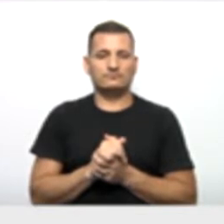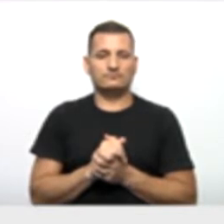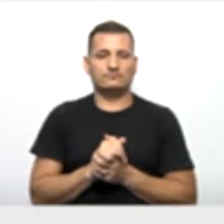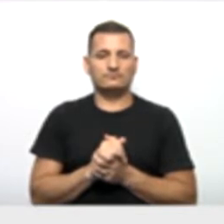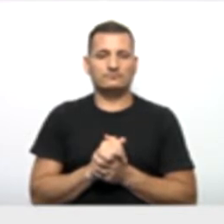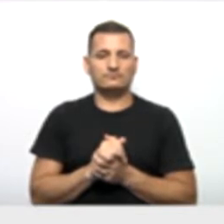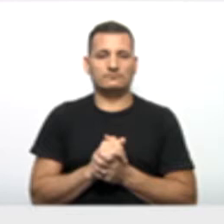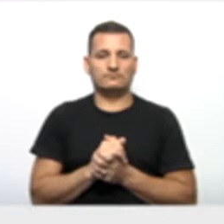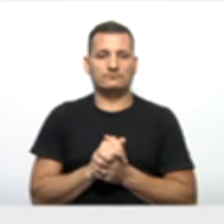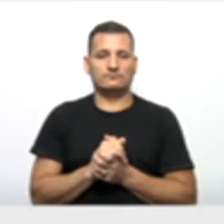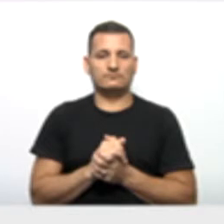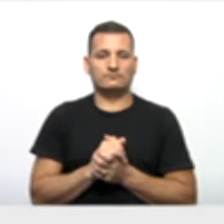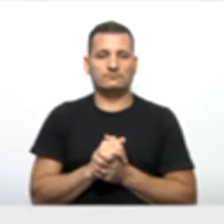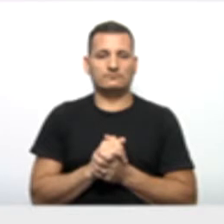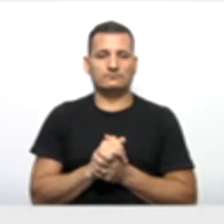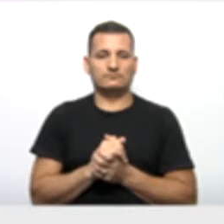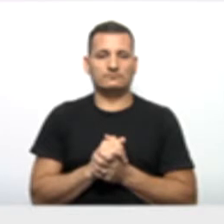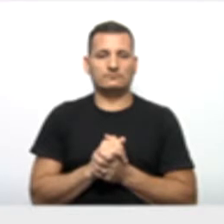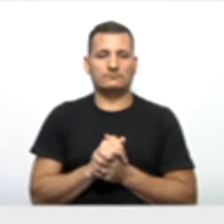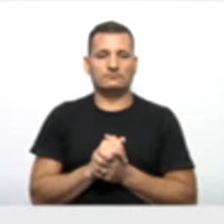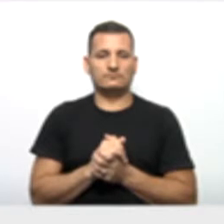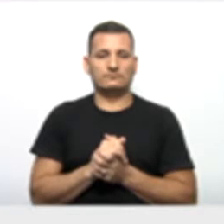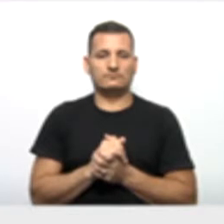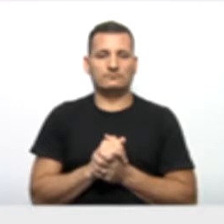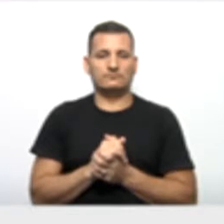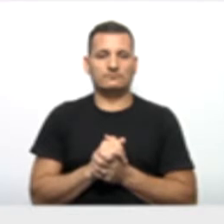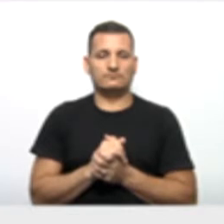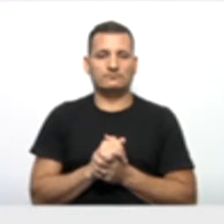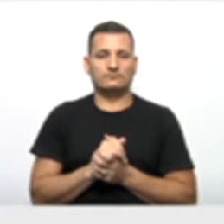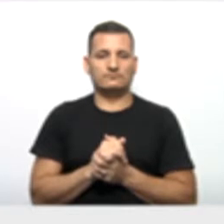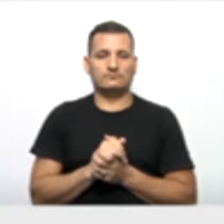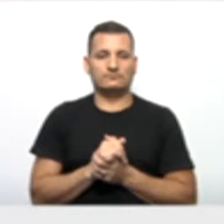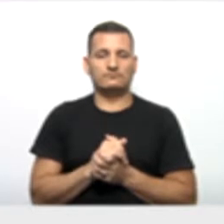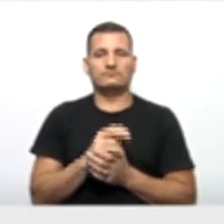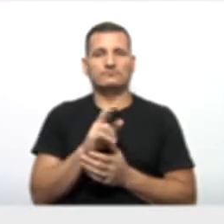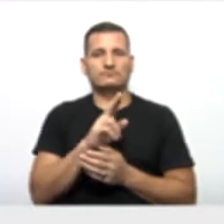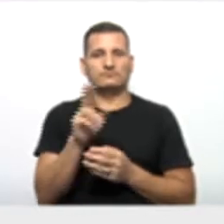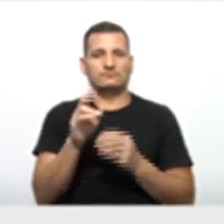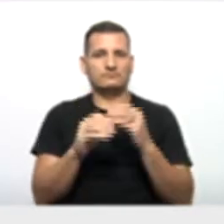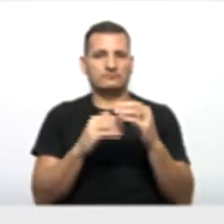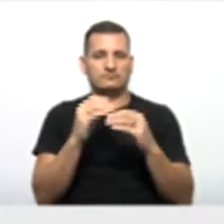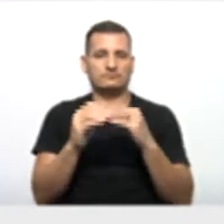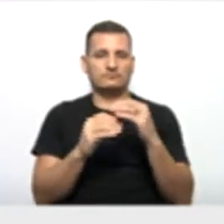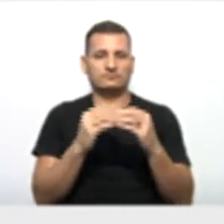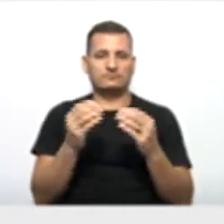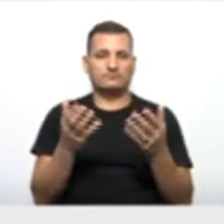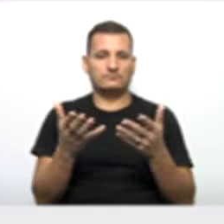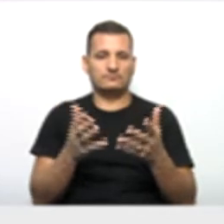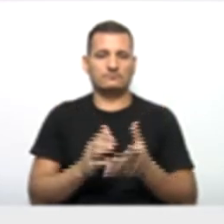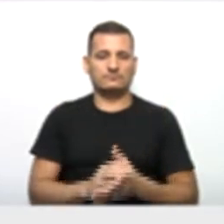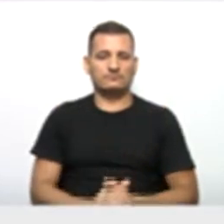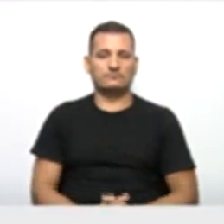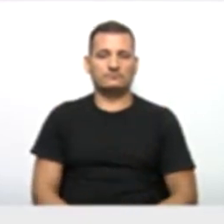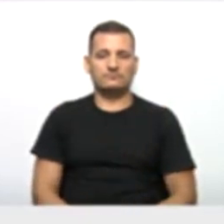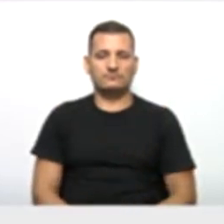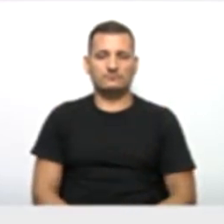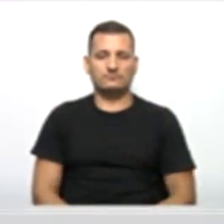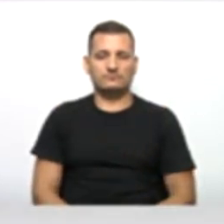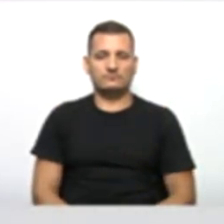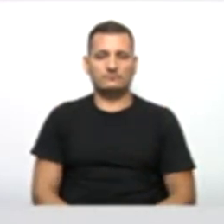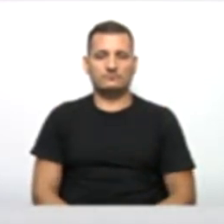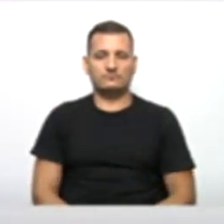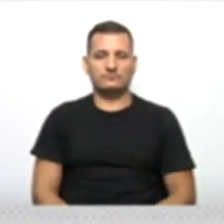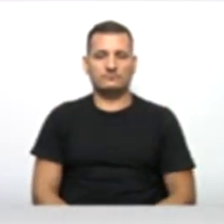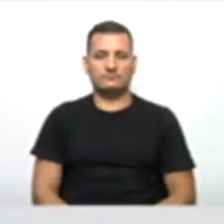que é o nome do nosso do nosso banco para hoje db contato flash lá